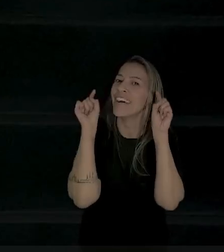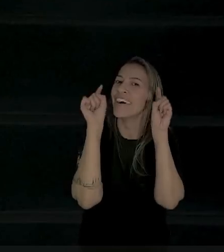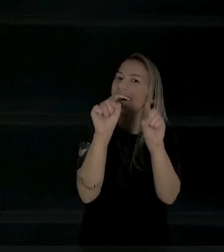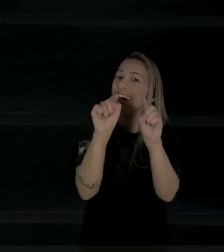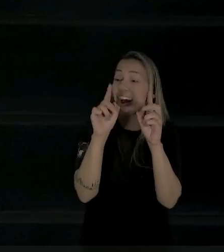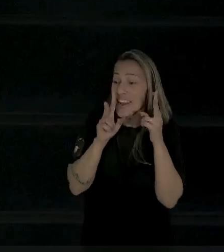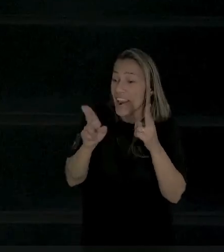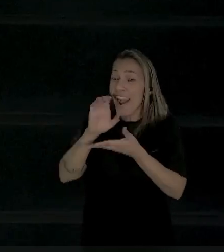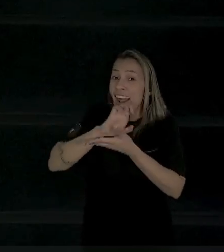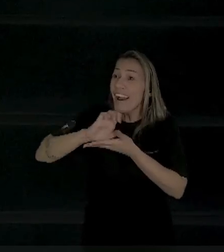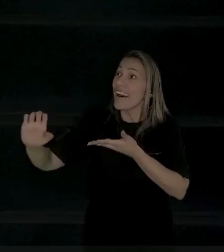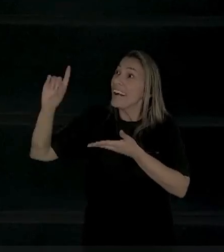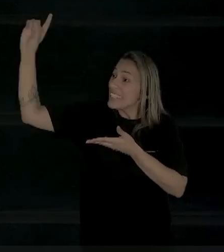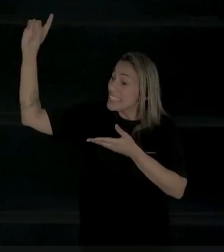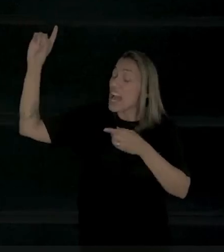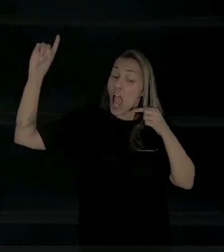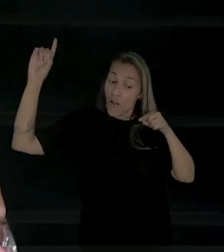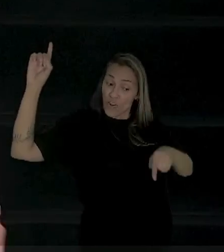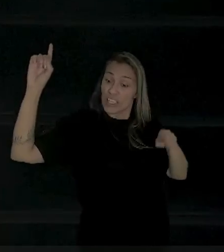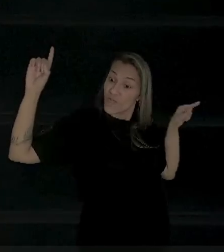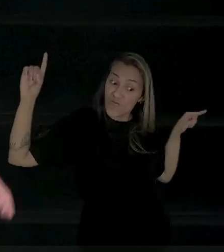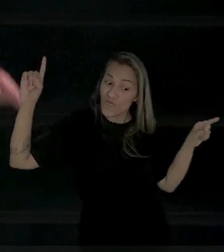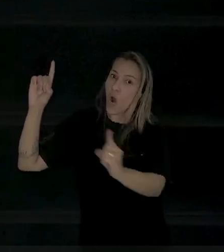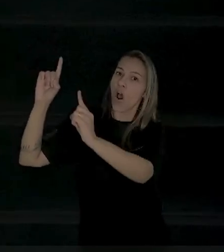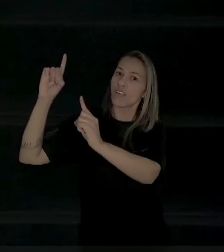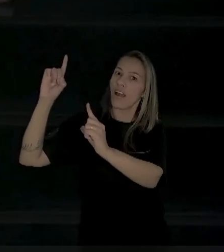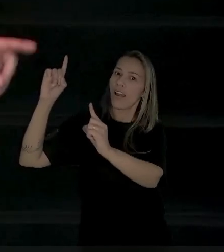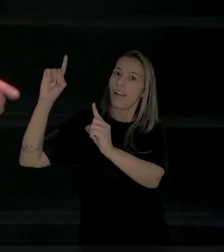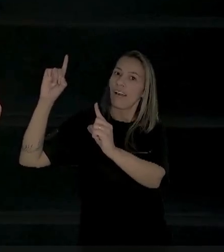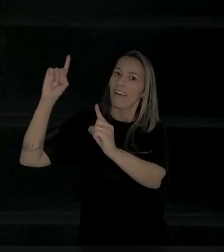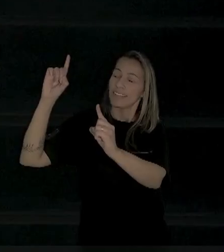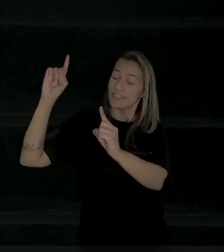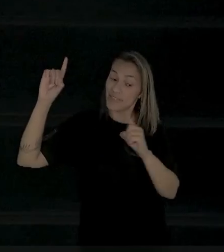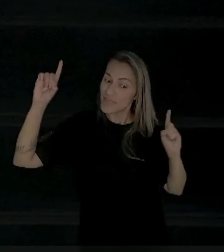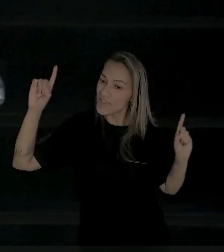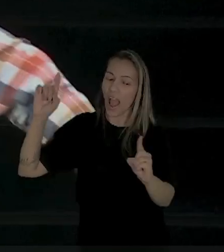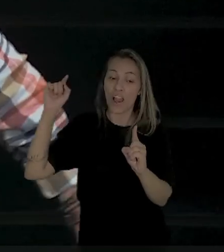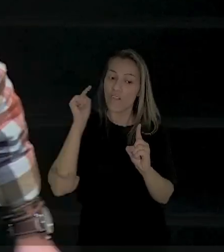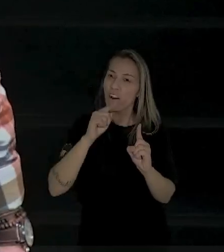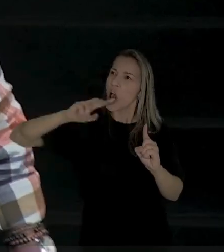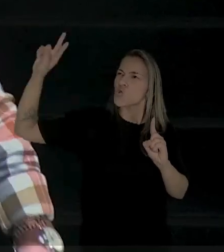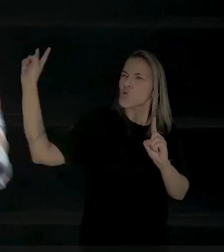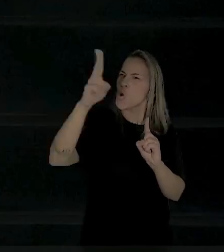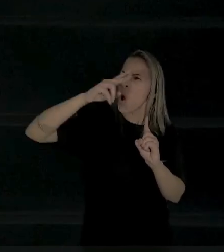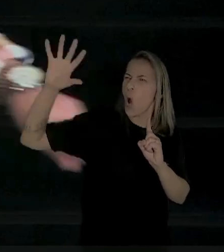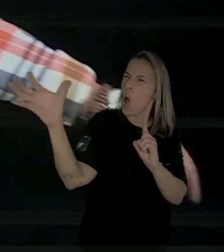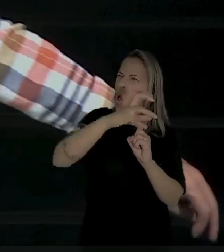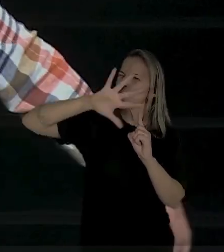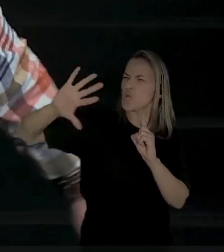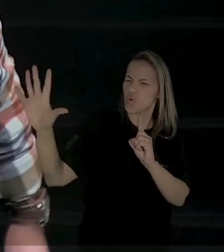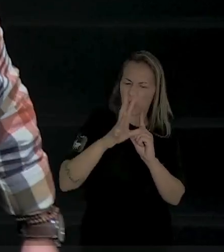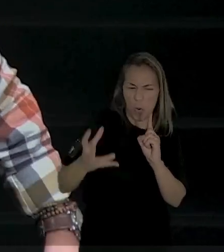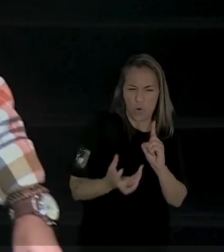voltar para o mesmo lugar, não tem rota alternativa, porque não vai ser dominado pelo terremoto, você não vai ser dominado pela bagunça, você não